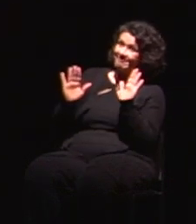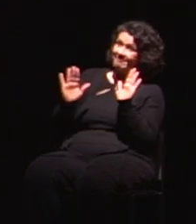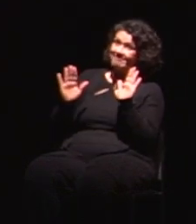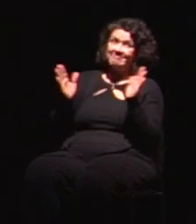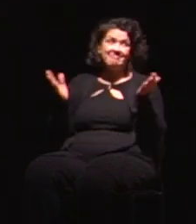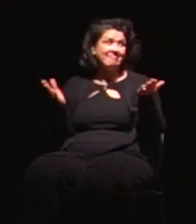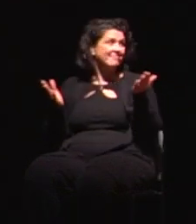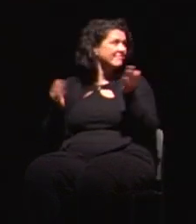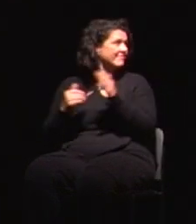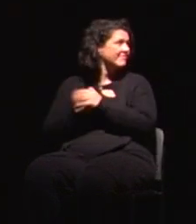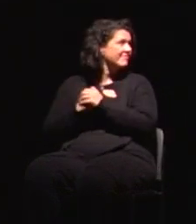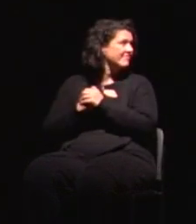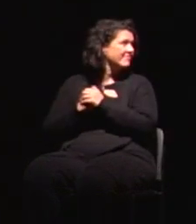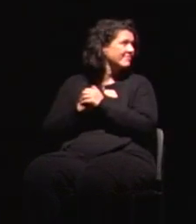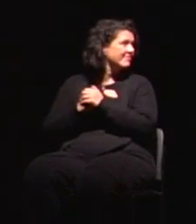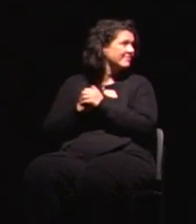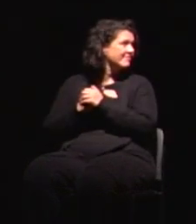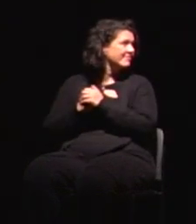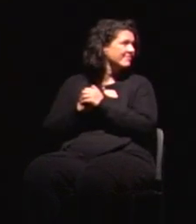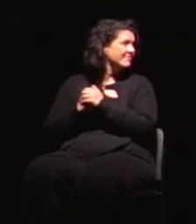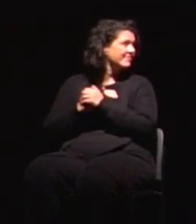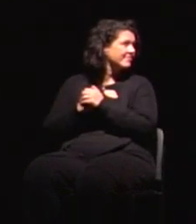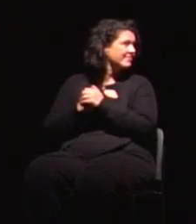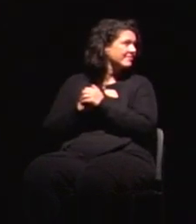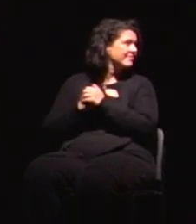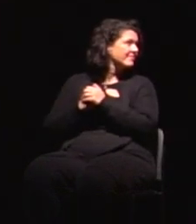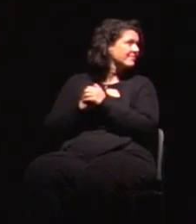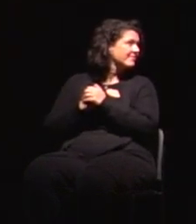falar. Mas pode falar.